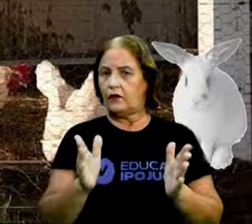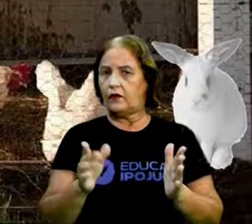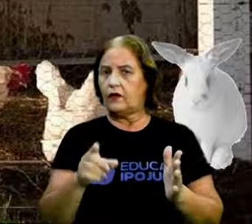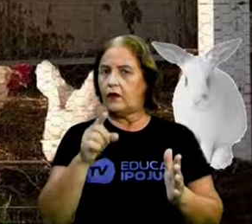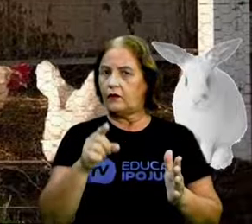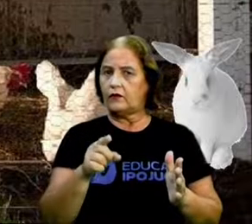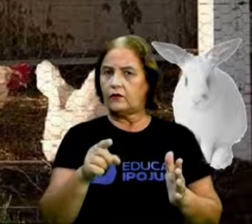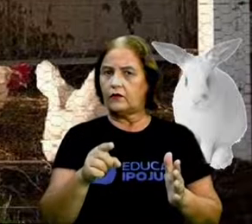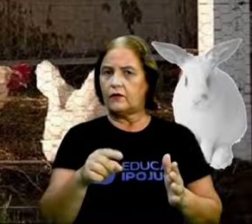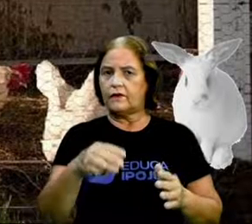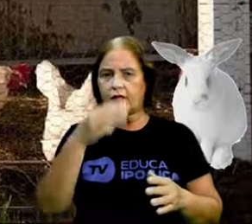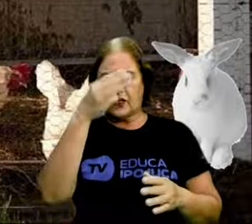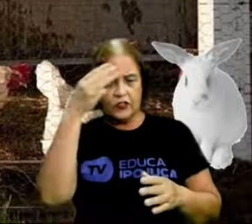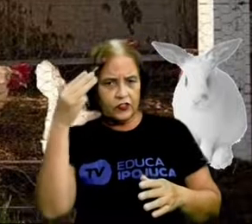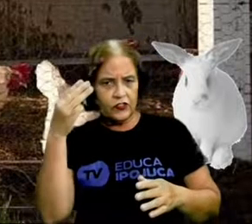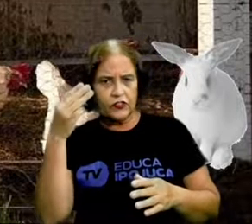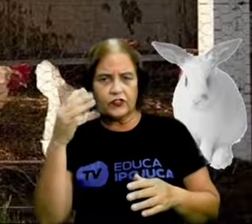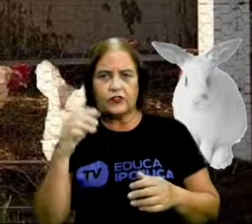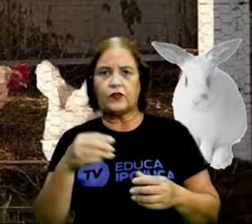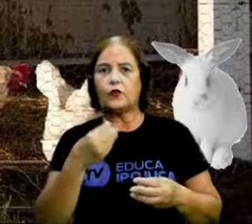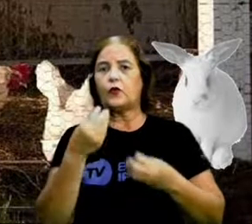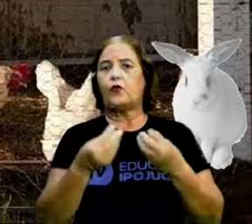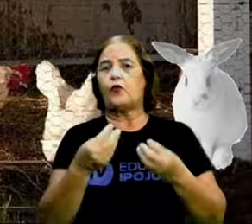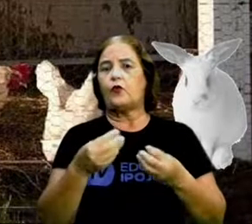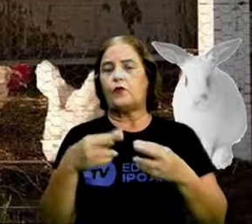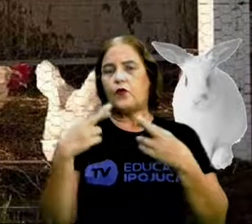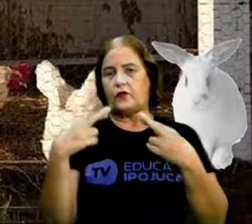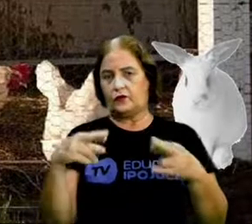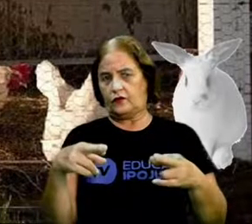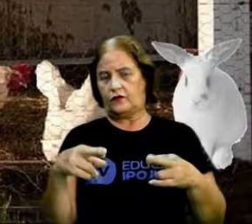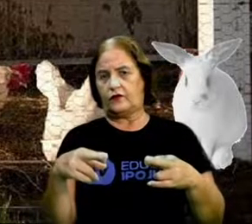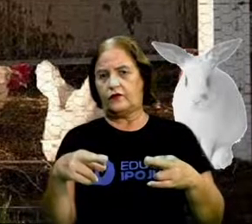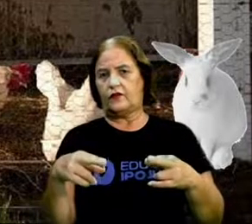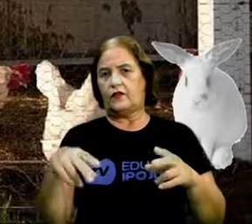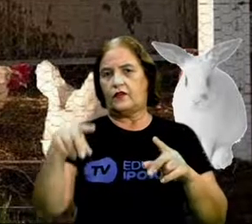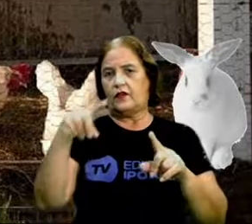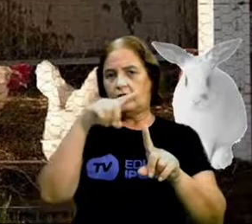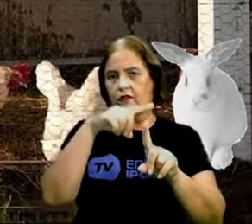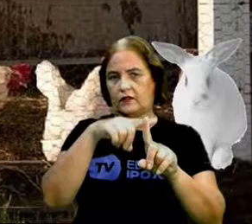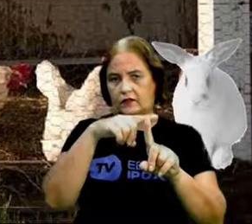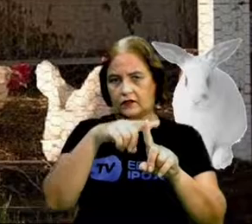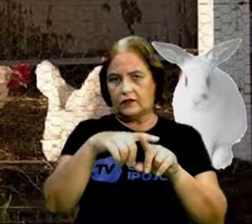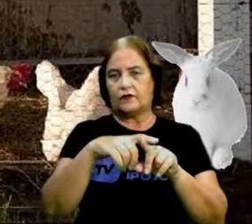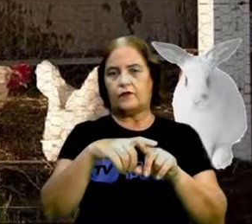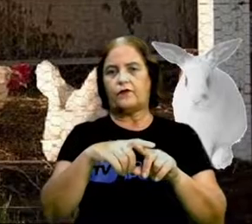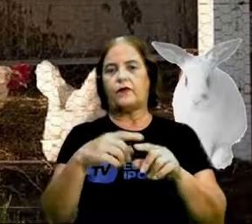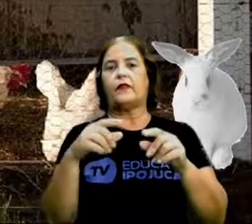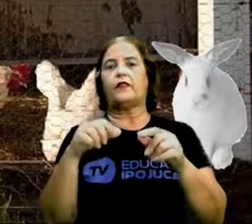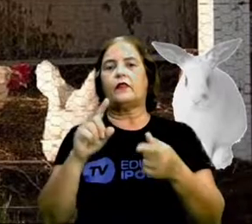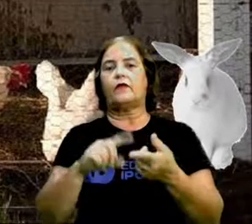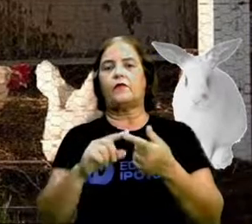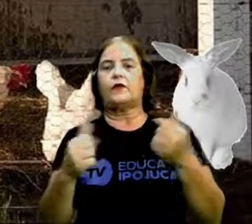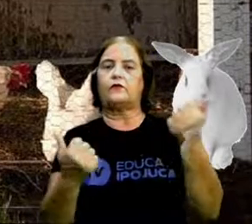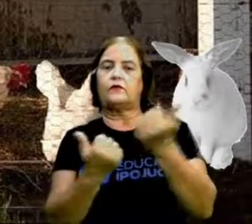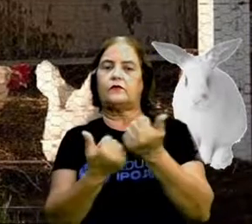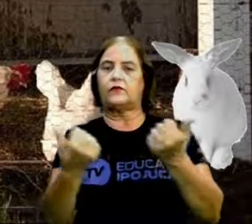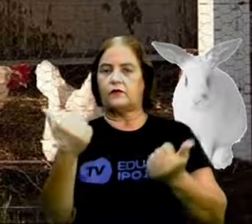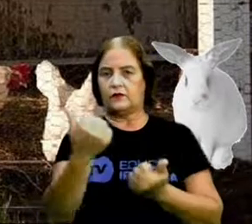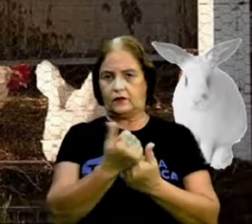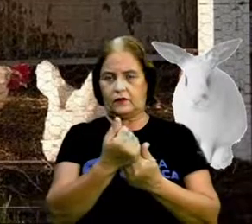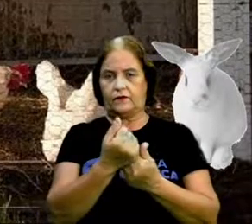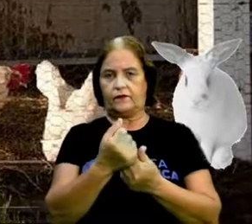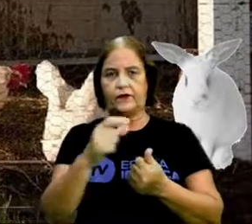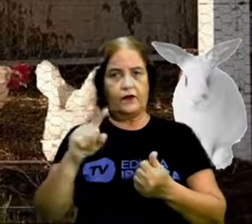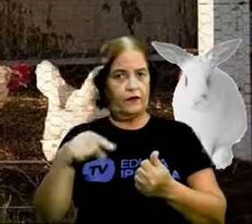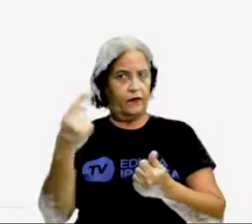vai esquecer desse método. Método da adição e o método da substituição. Vamos para